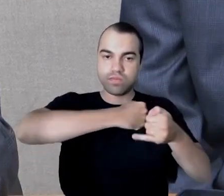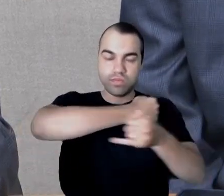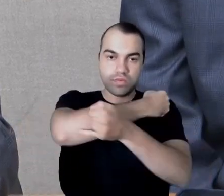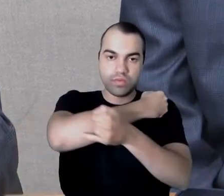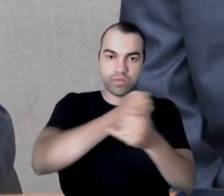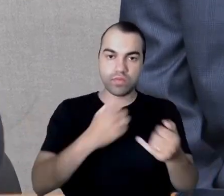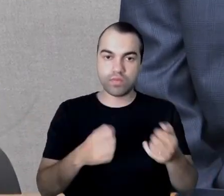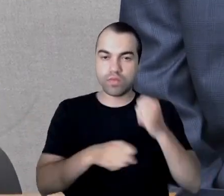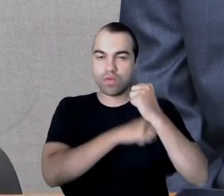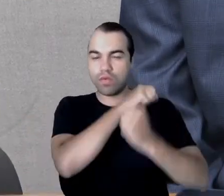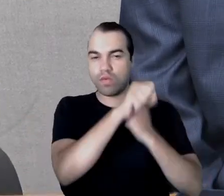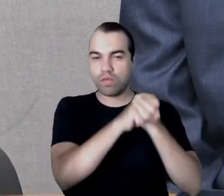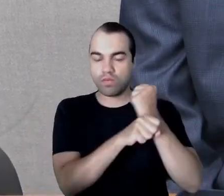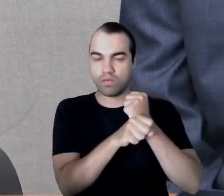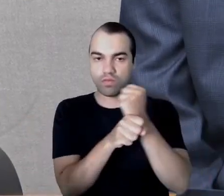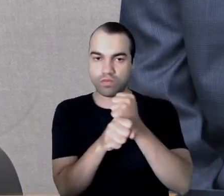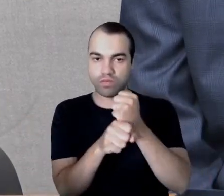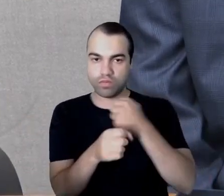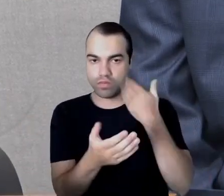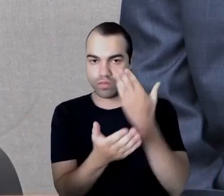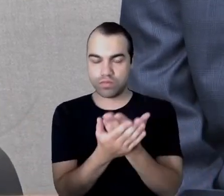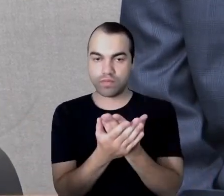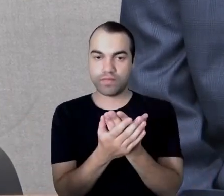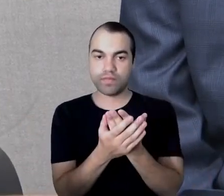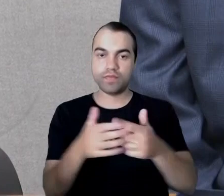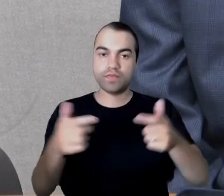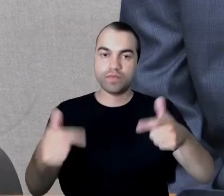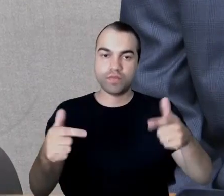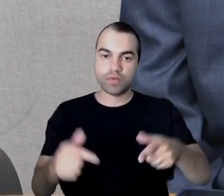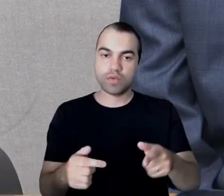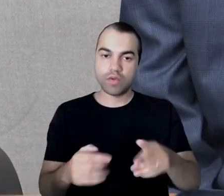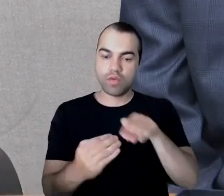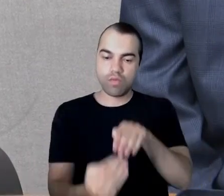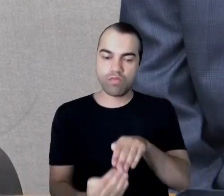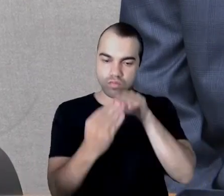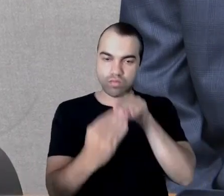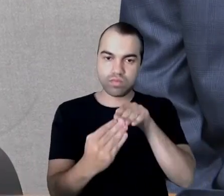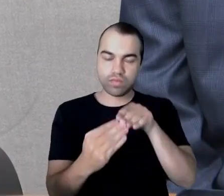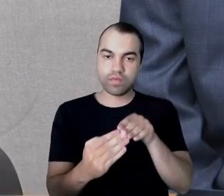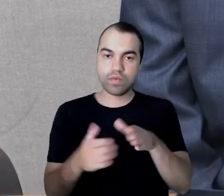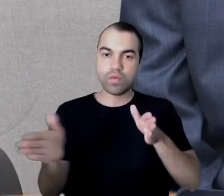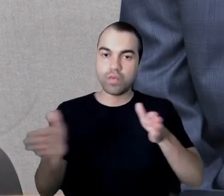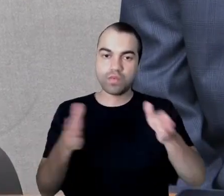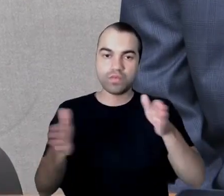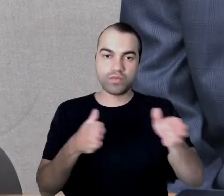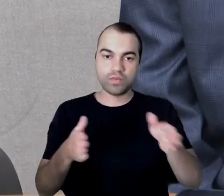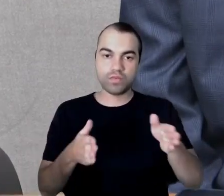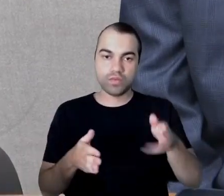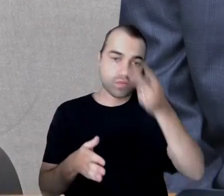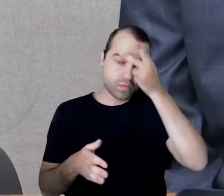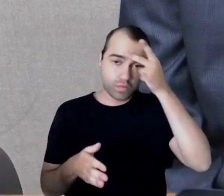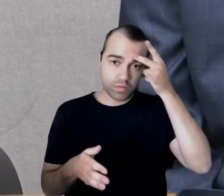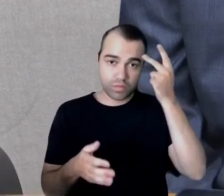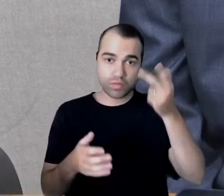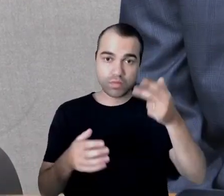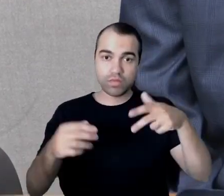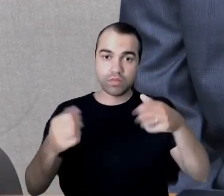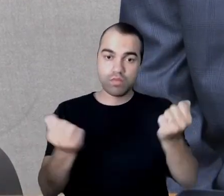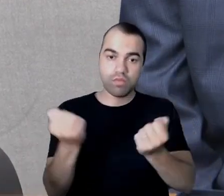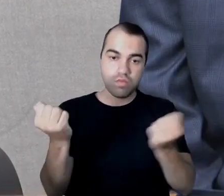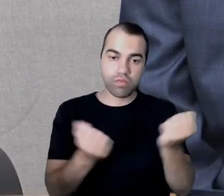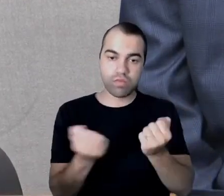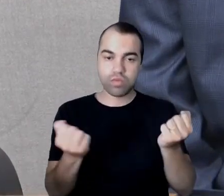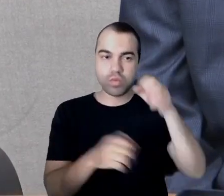deles não se consolidaram como locais de circulação efetiva e os acessos jamais foram urbanizados não existe pavimentação e nem